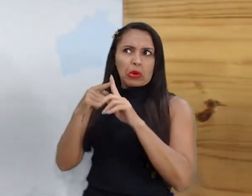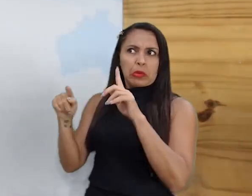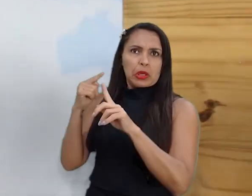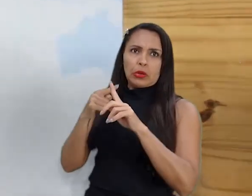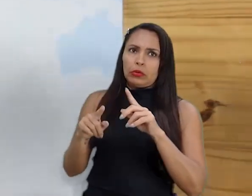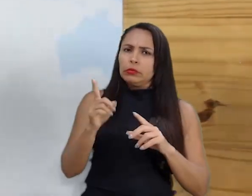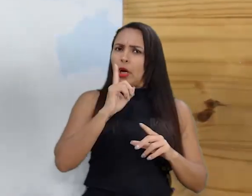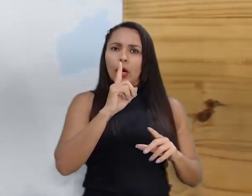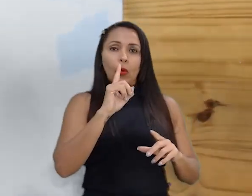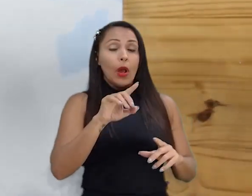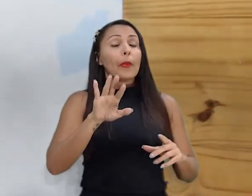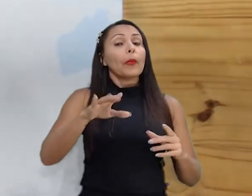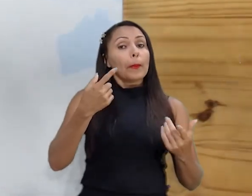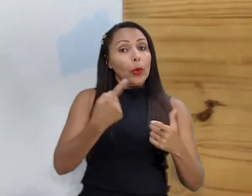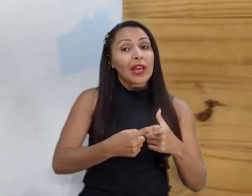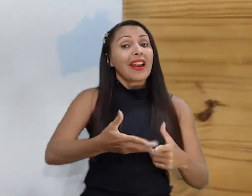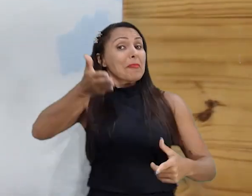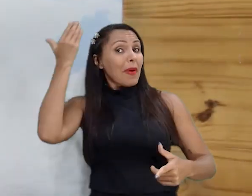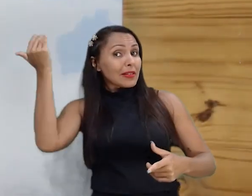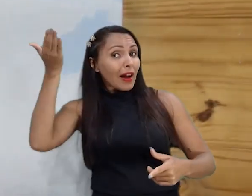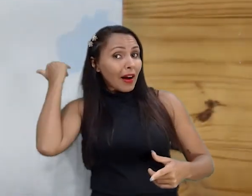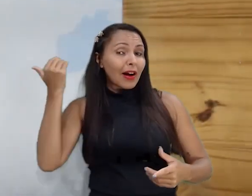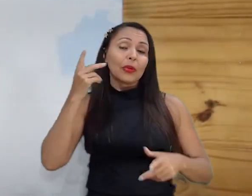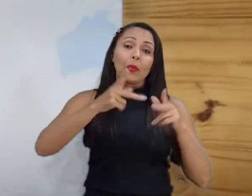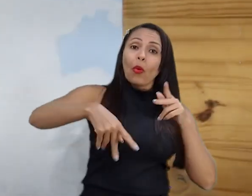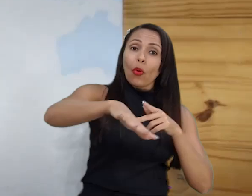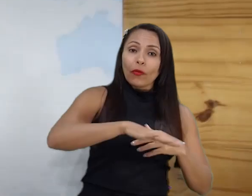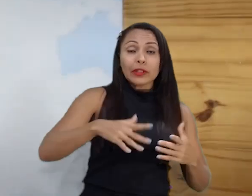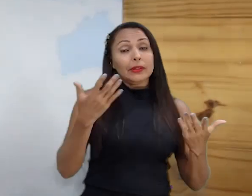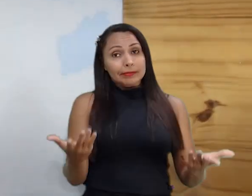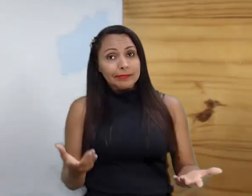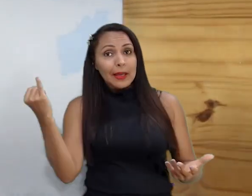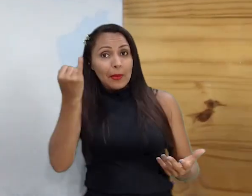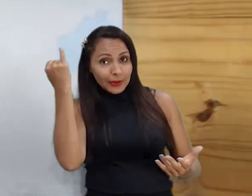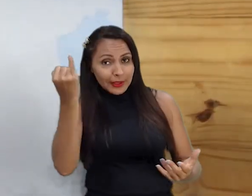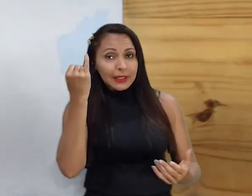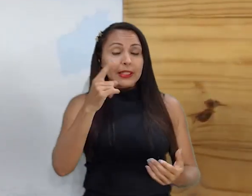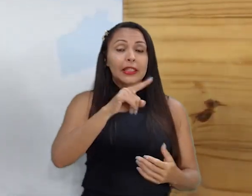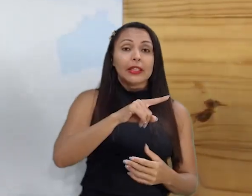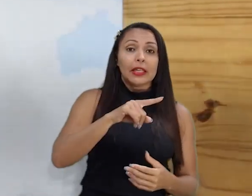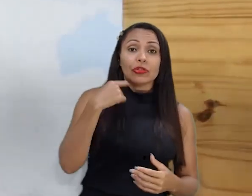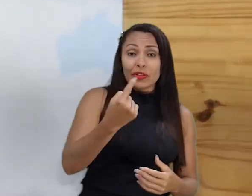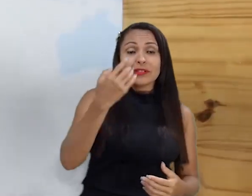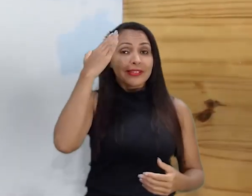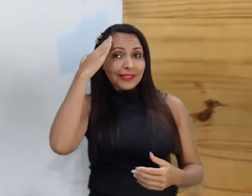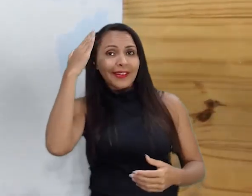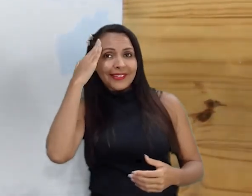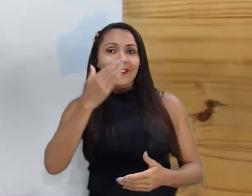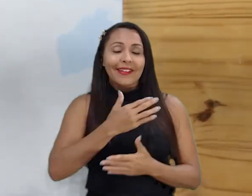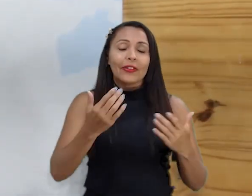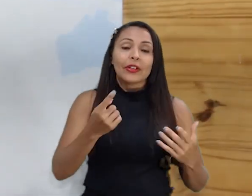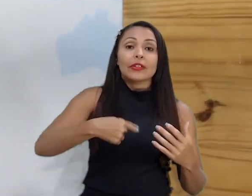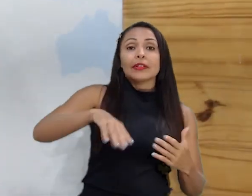era outro tempo, outra cultura, outros povos. Então isso é muito importante, tá? Para que a gente entenda isso quando a